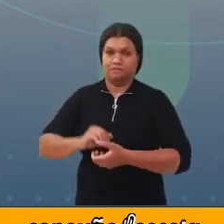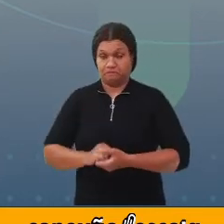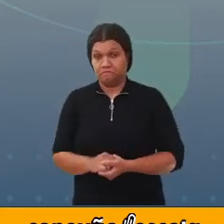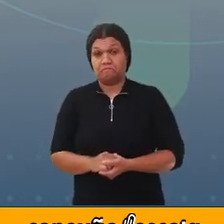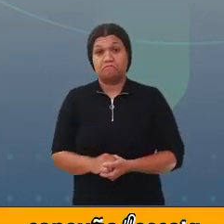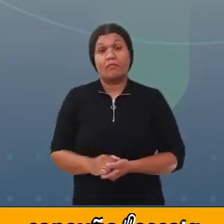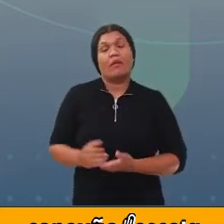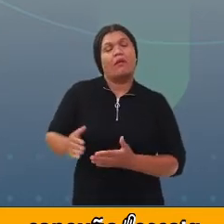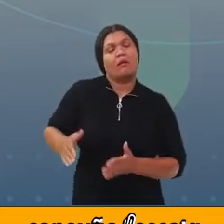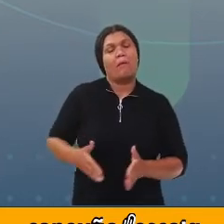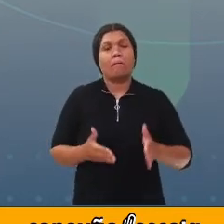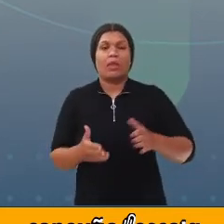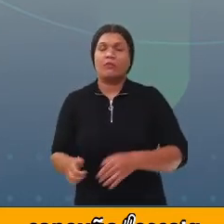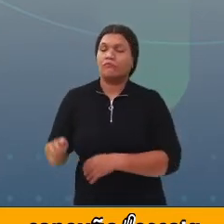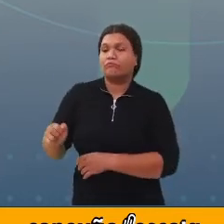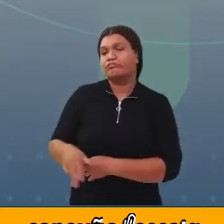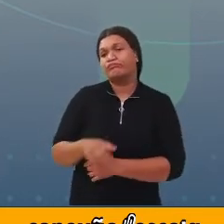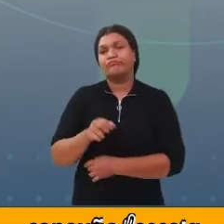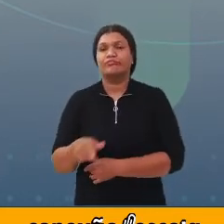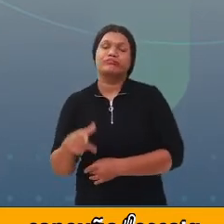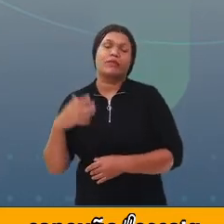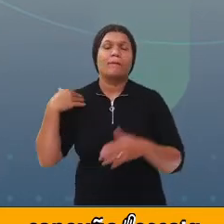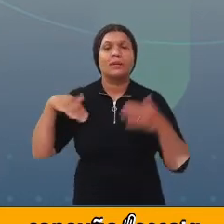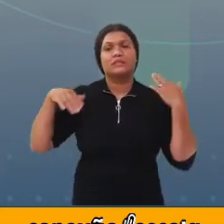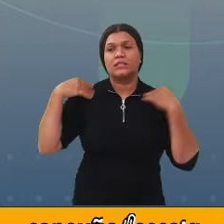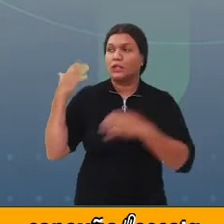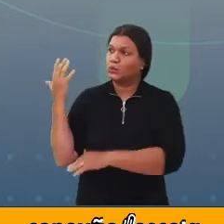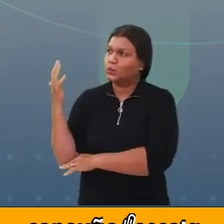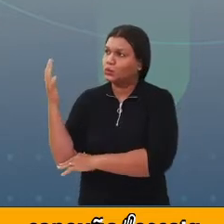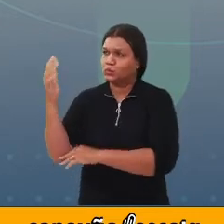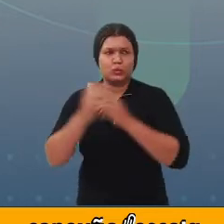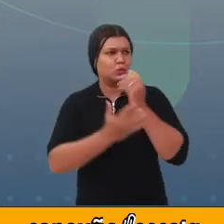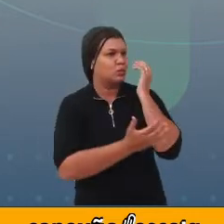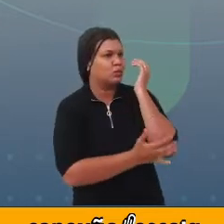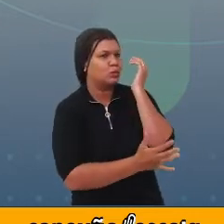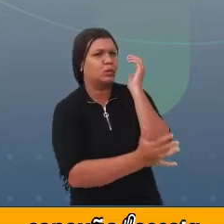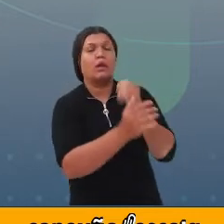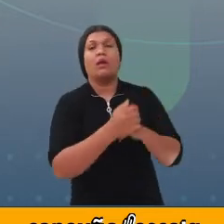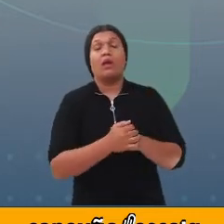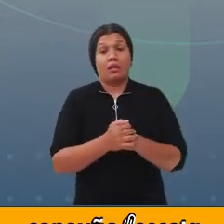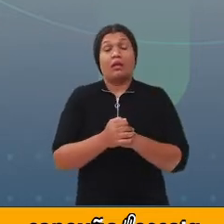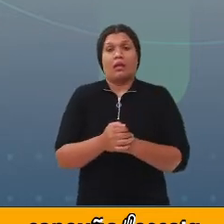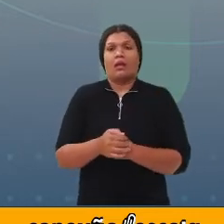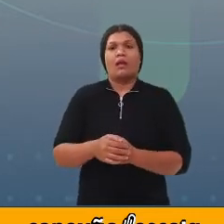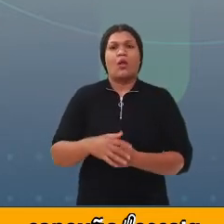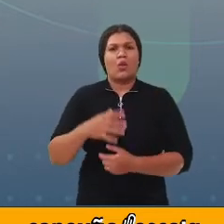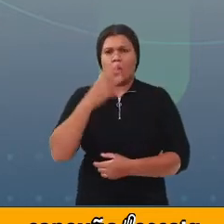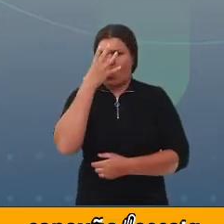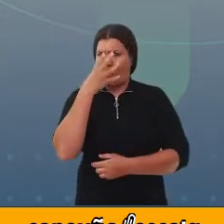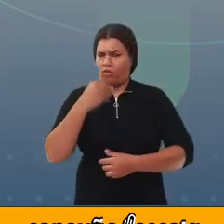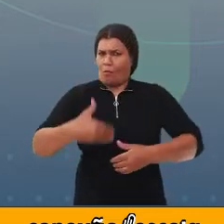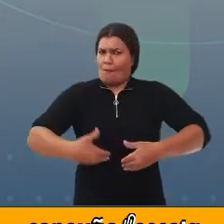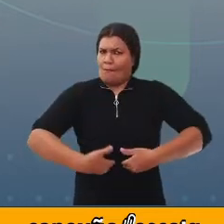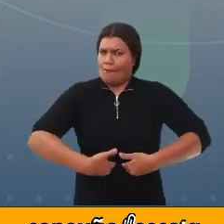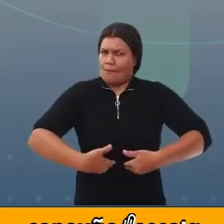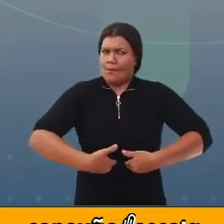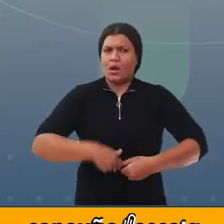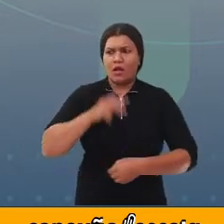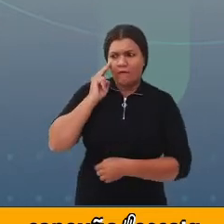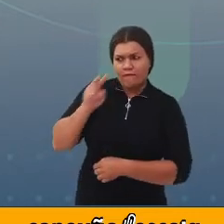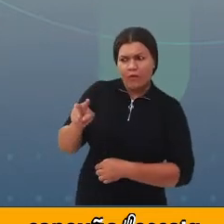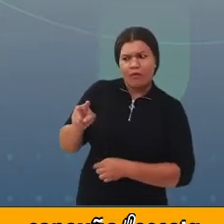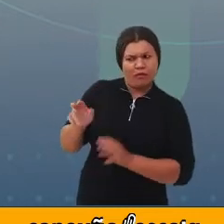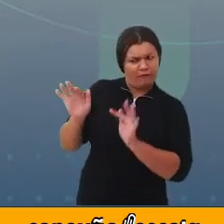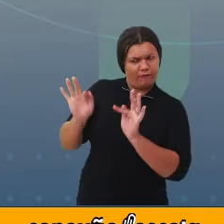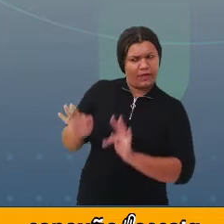No caminho, passando pela floresta, o lobo, faminto, viu a menina toda feliz